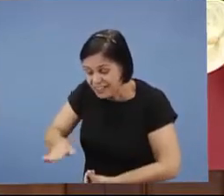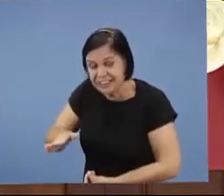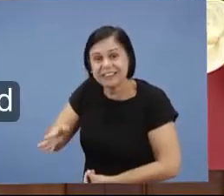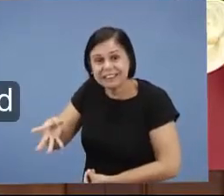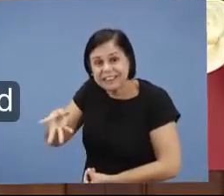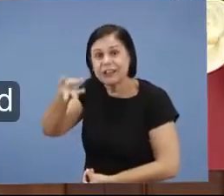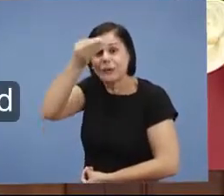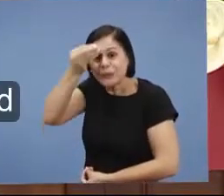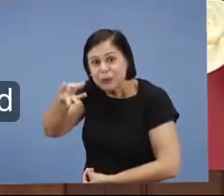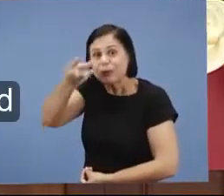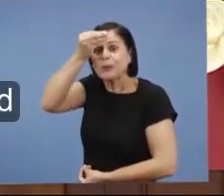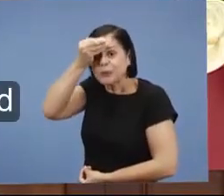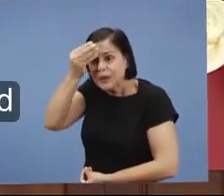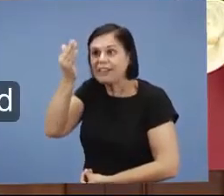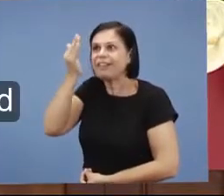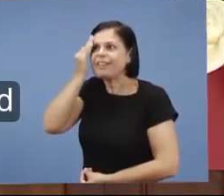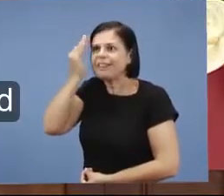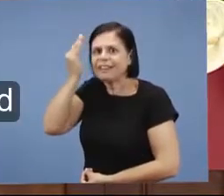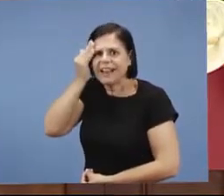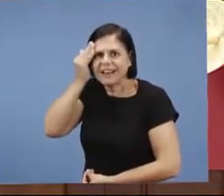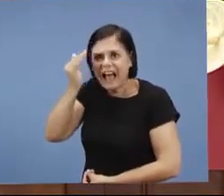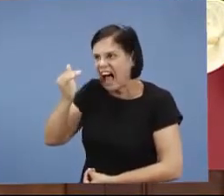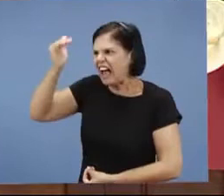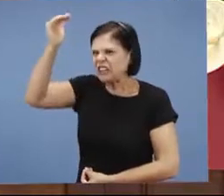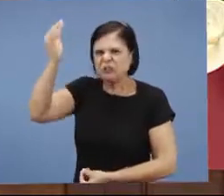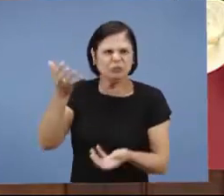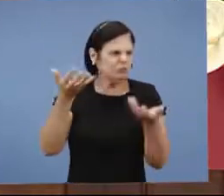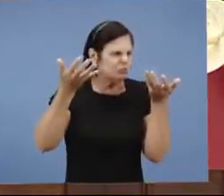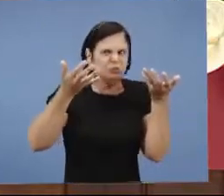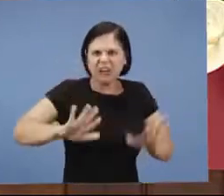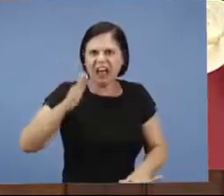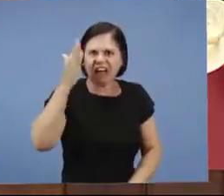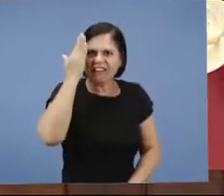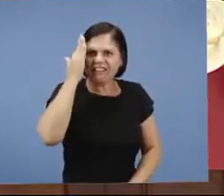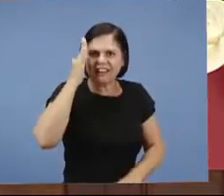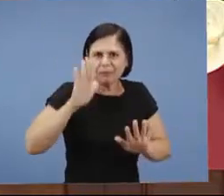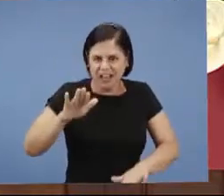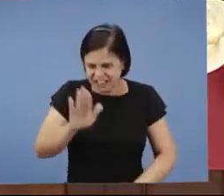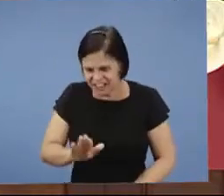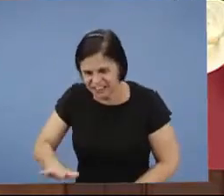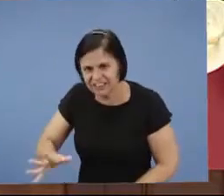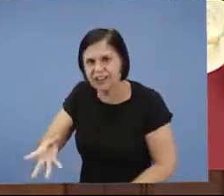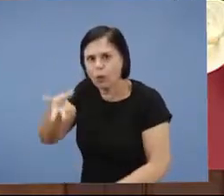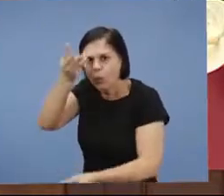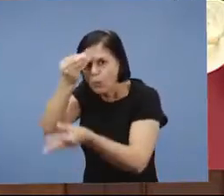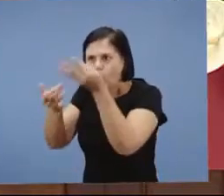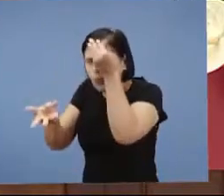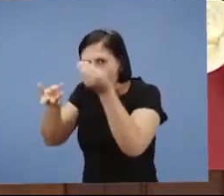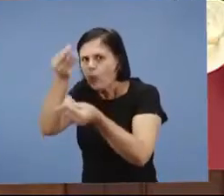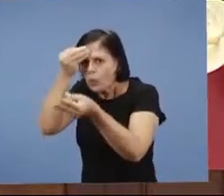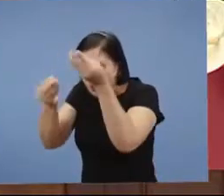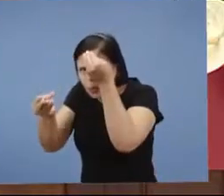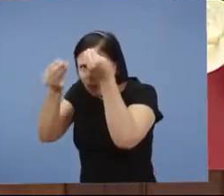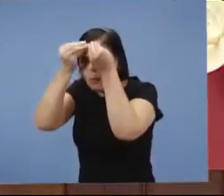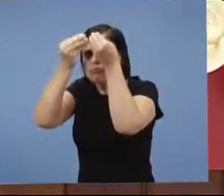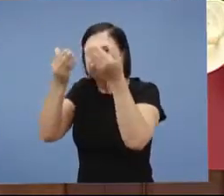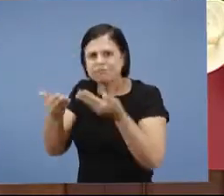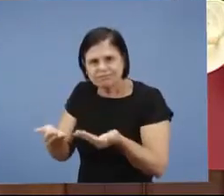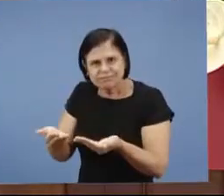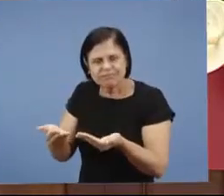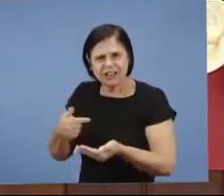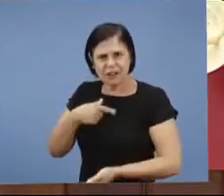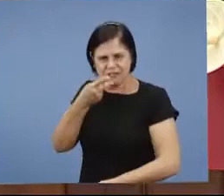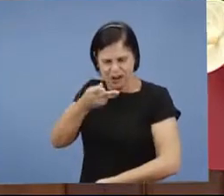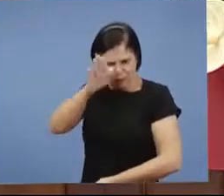entendendo coisas que o adulto não quer entender, isso para nós é muito importante. Então, a nossa preocupação, não estou falando mal